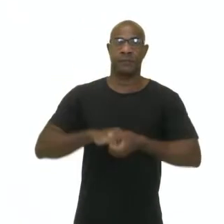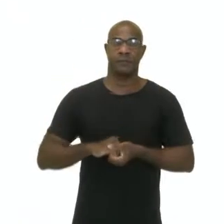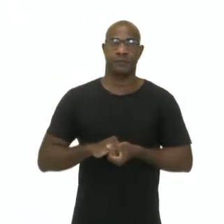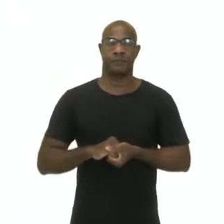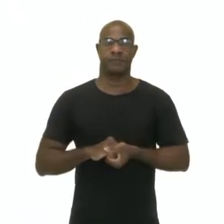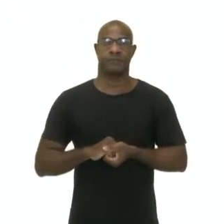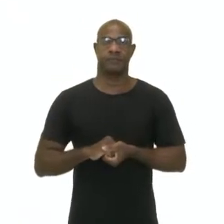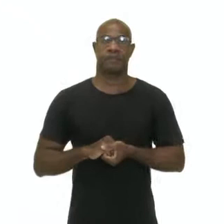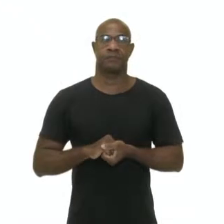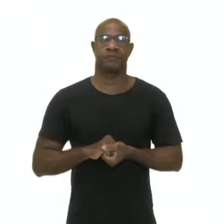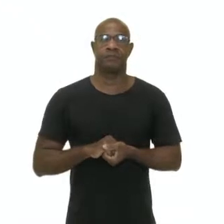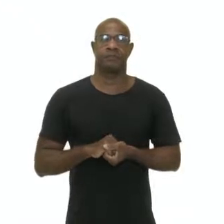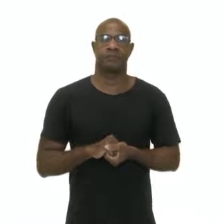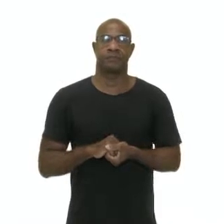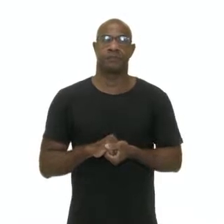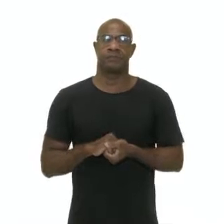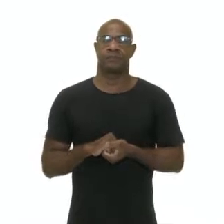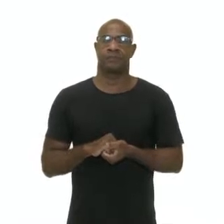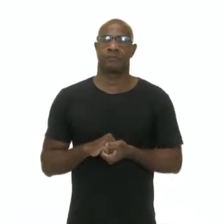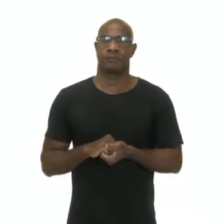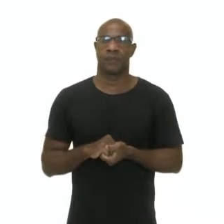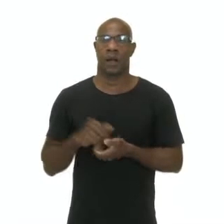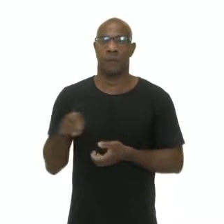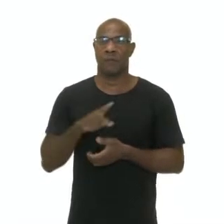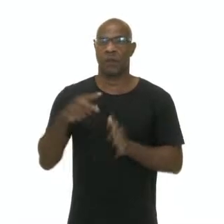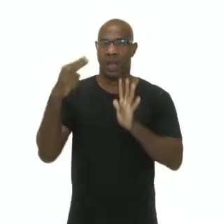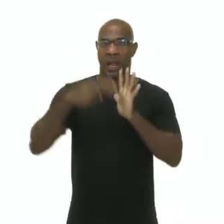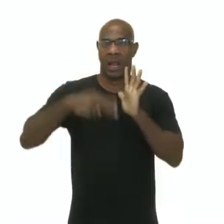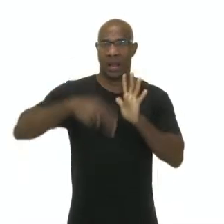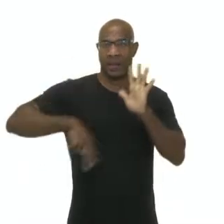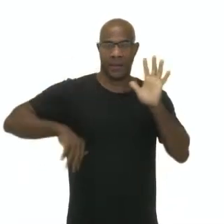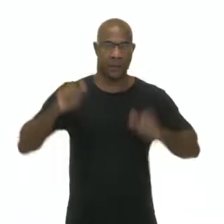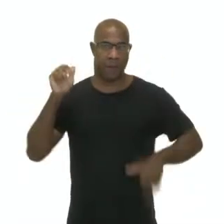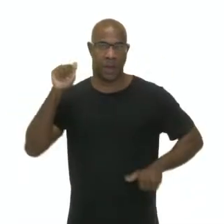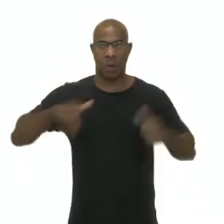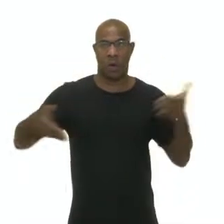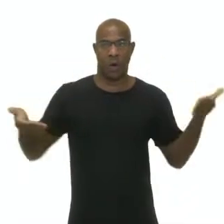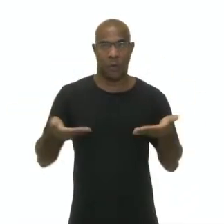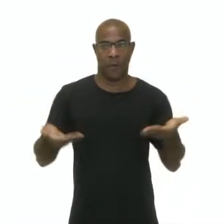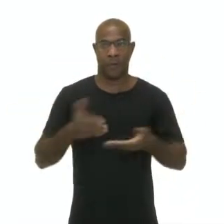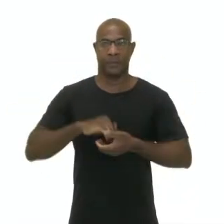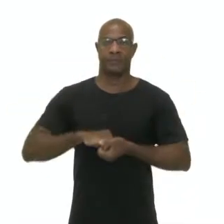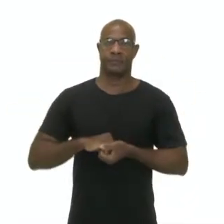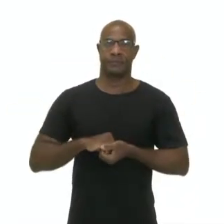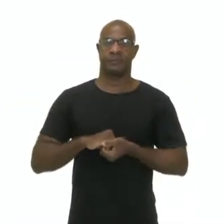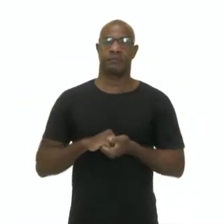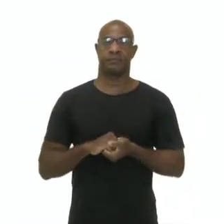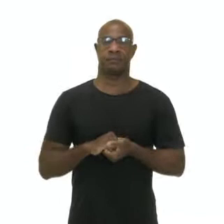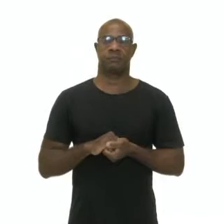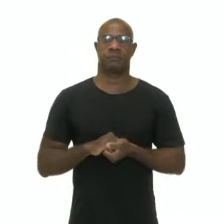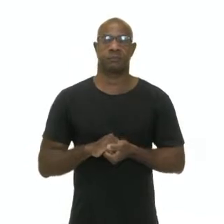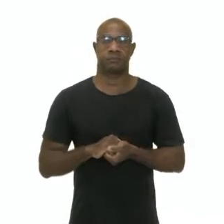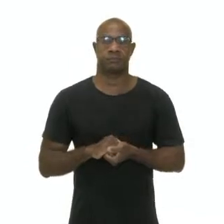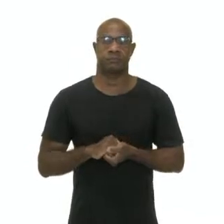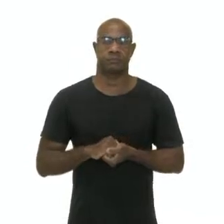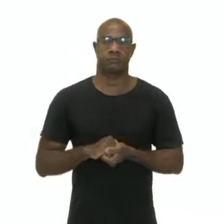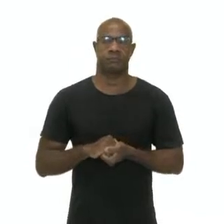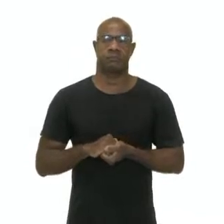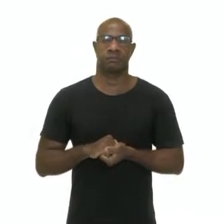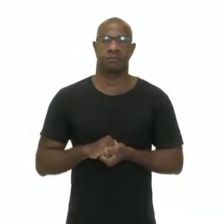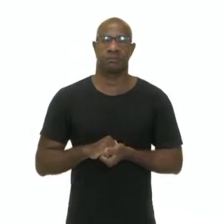edad pensás casarte, Libertad? Yo quiero a mi papá y a mi mamá. ¿Y eso qué tiene que